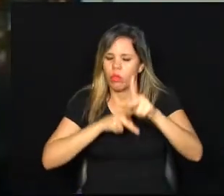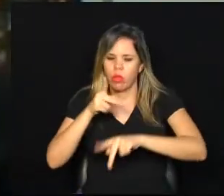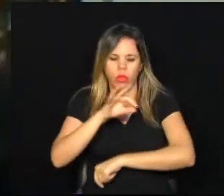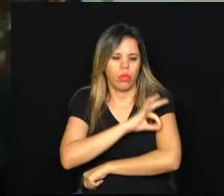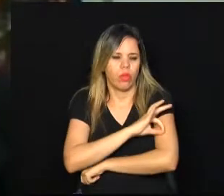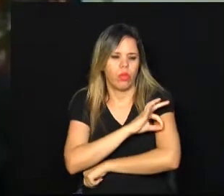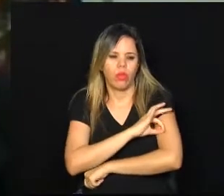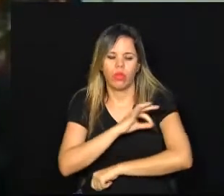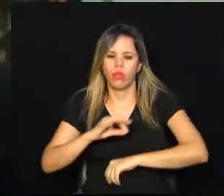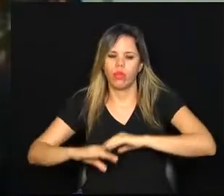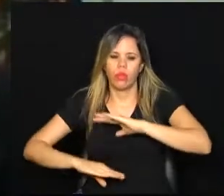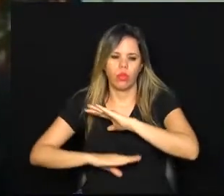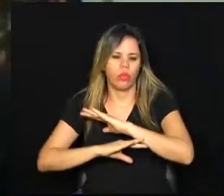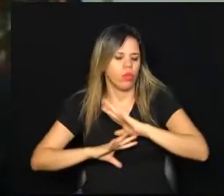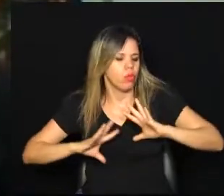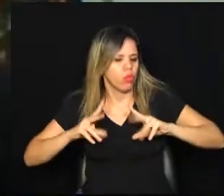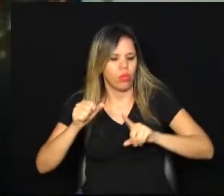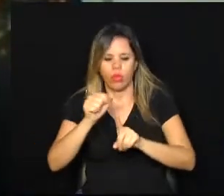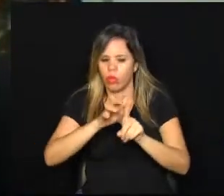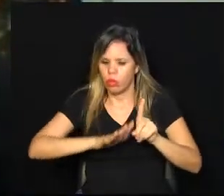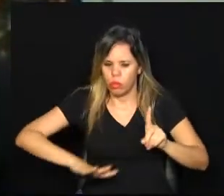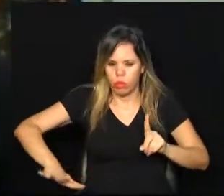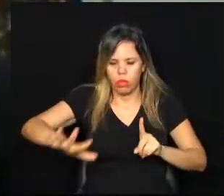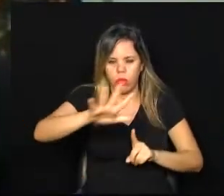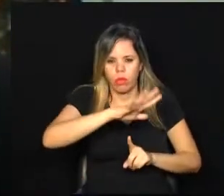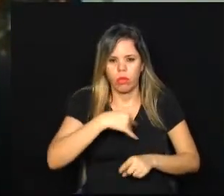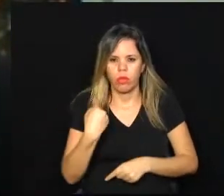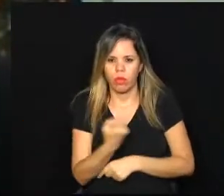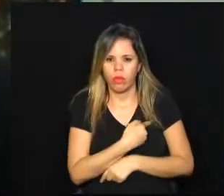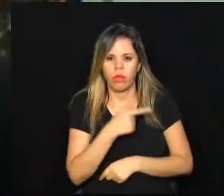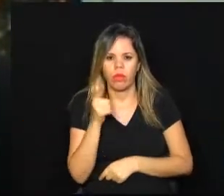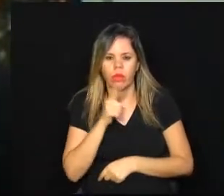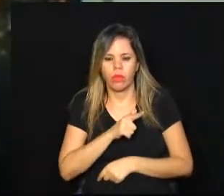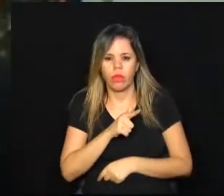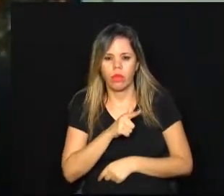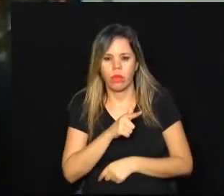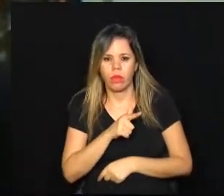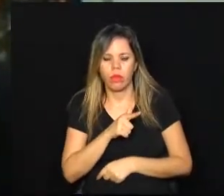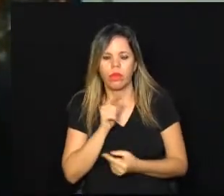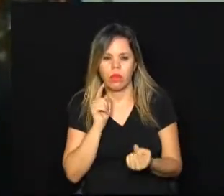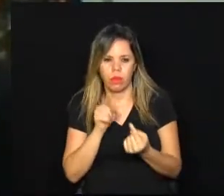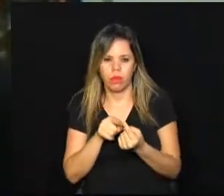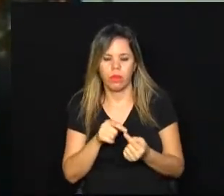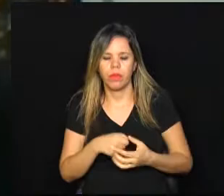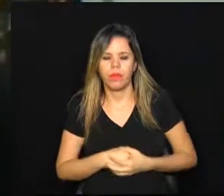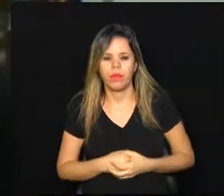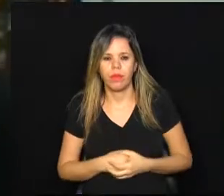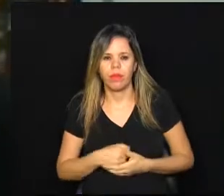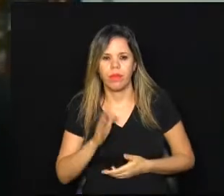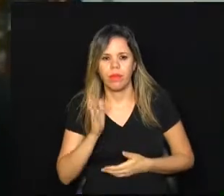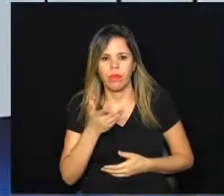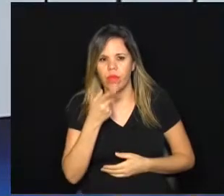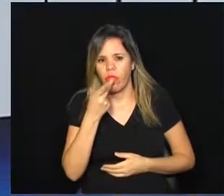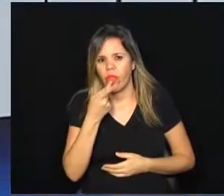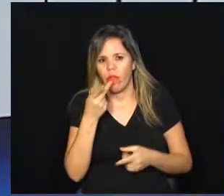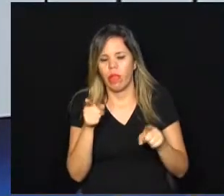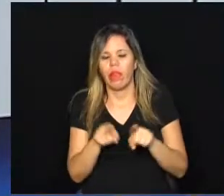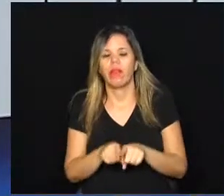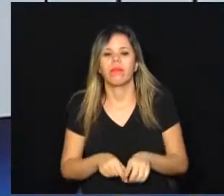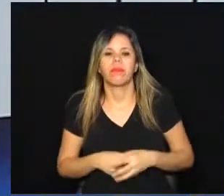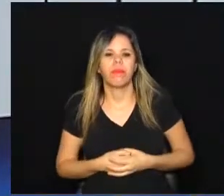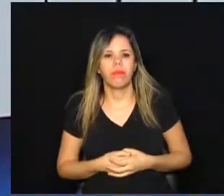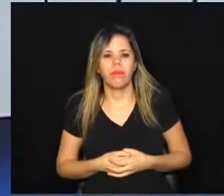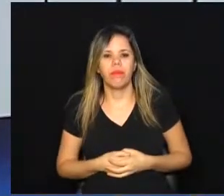Executivo e de toda a sociedade, nós conseguiremos essa meta. E já já a gente vai falar também sobre